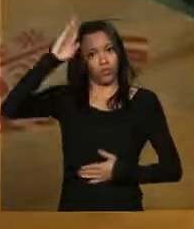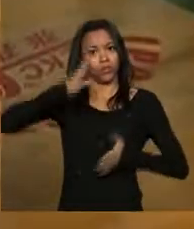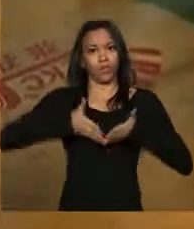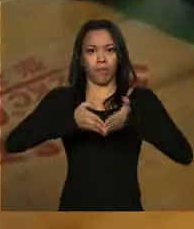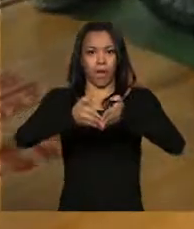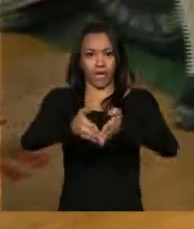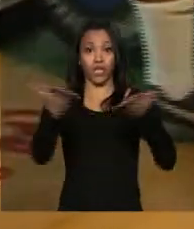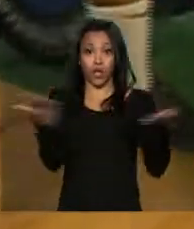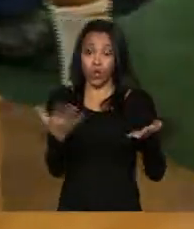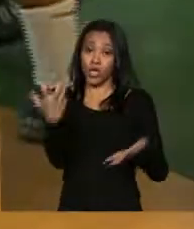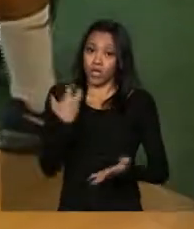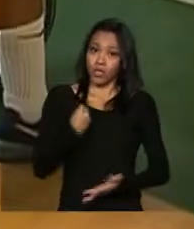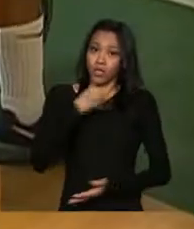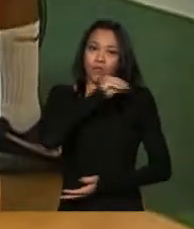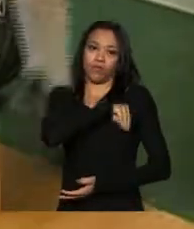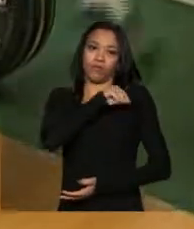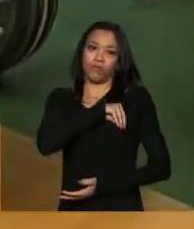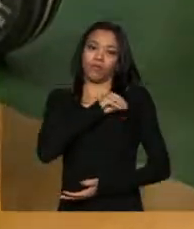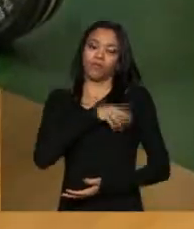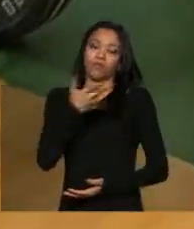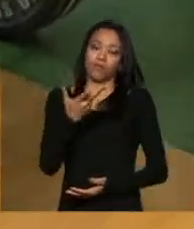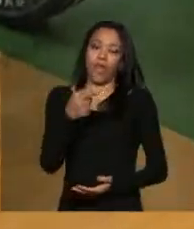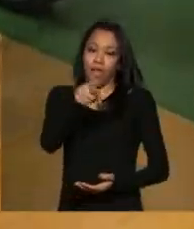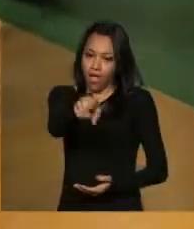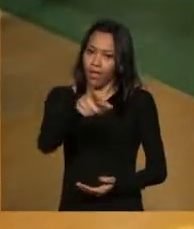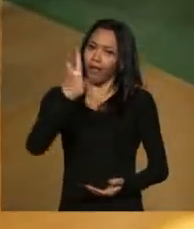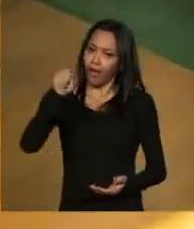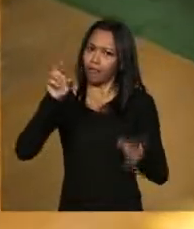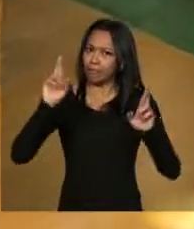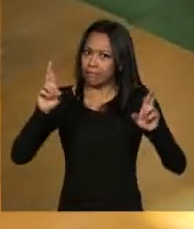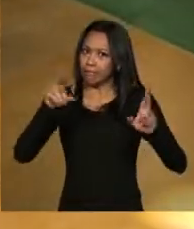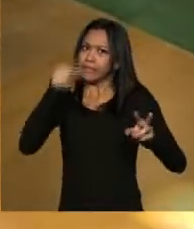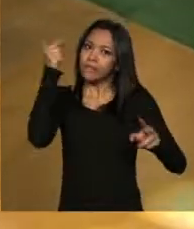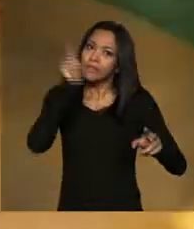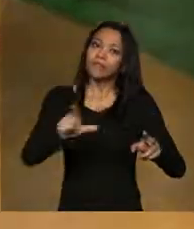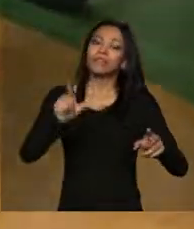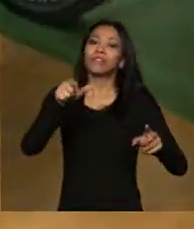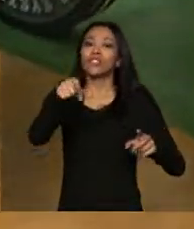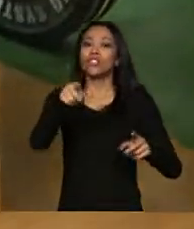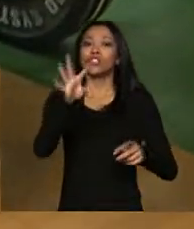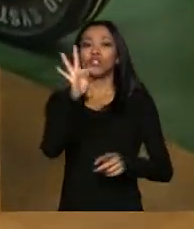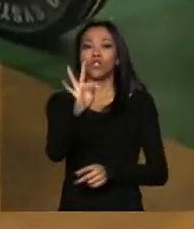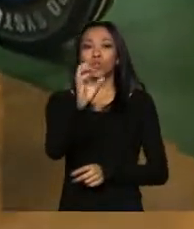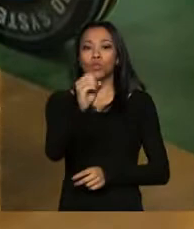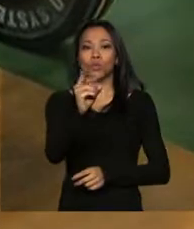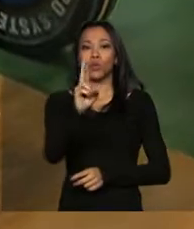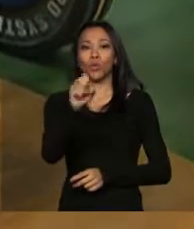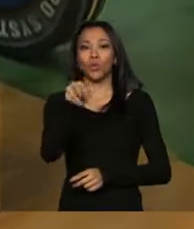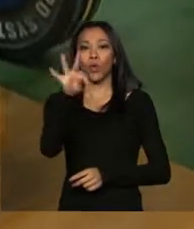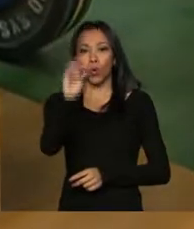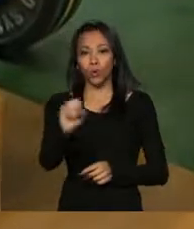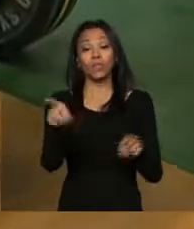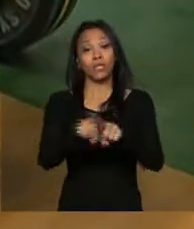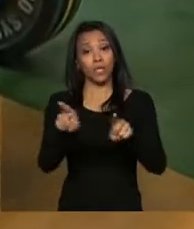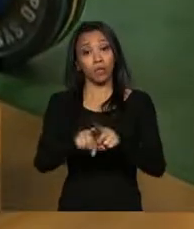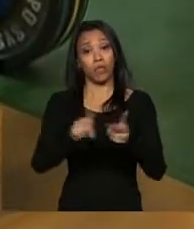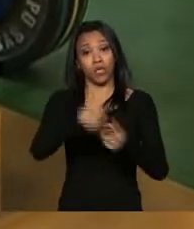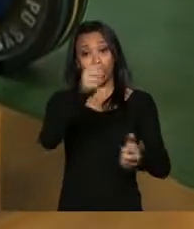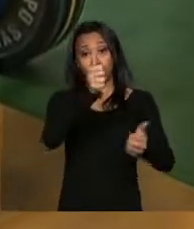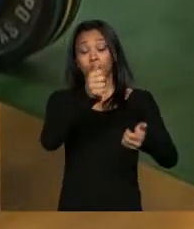dos Esportes. Josué é uma das promessas nos Jogos Pan-Americanos de Toronto deste ano e nos Jogos do Rio